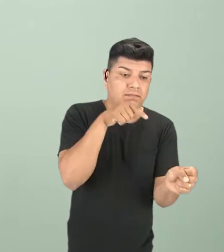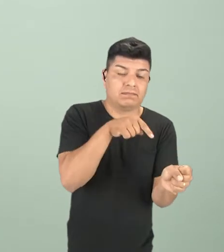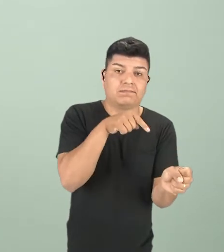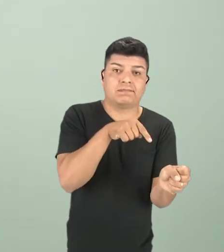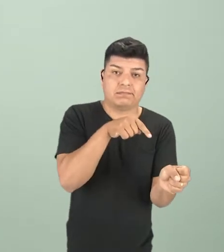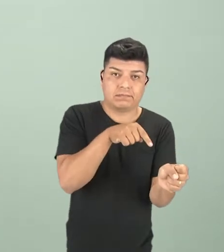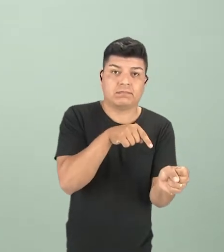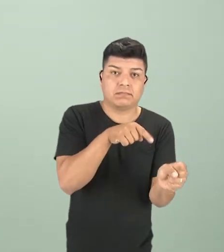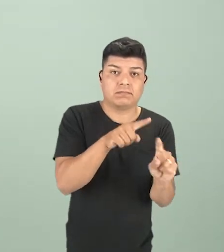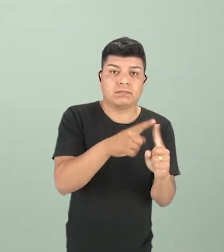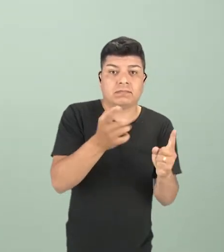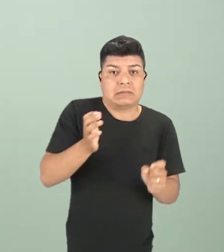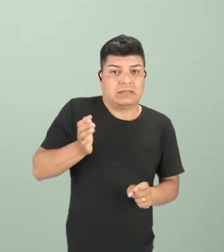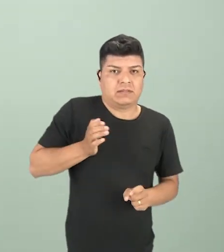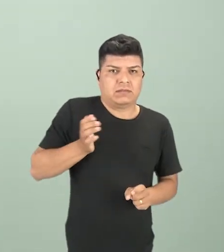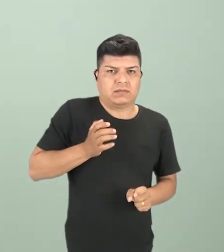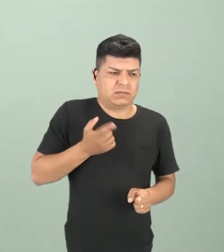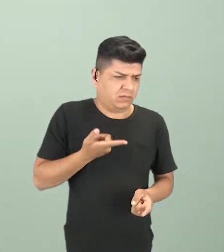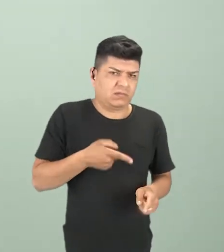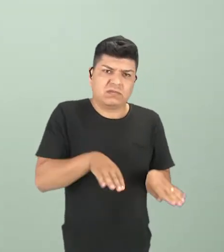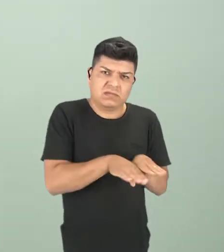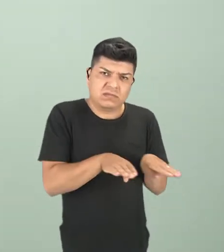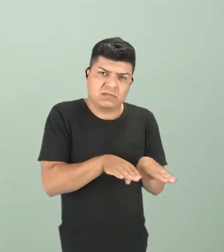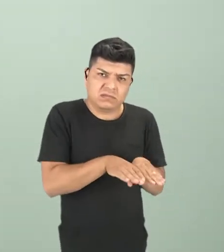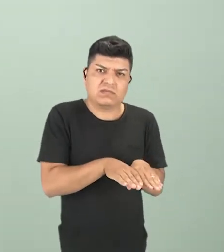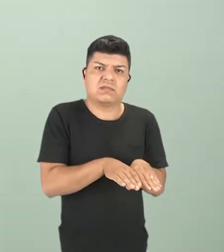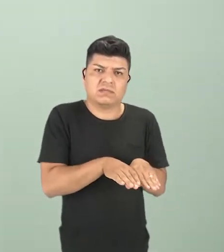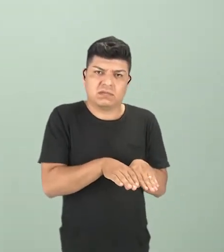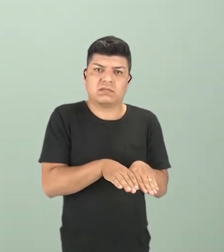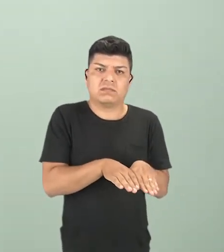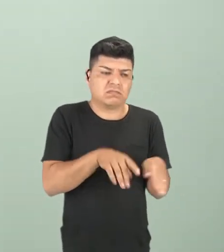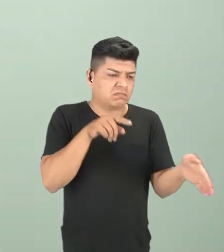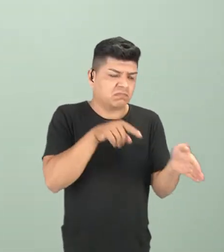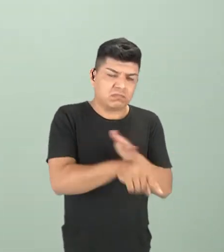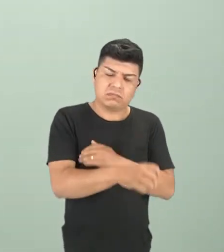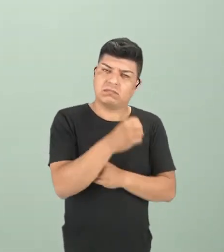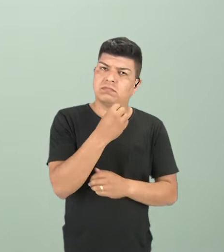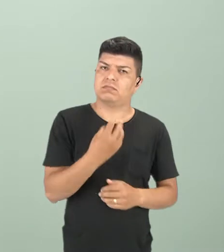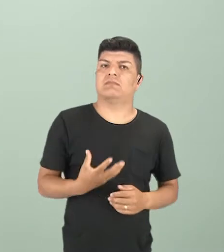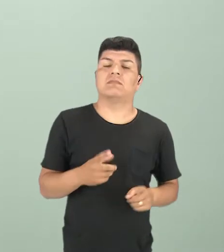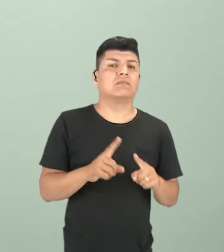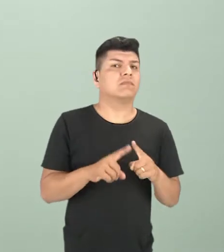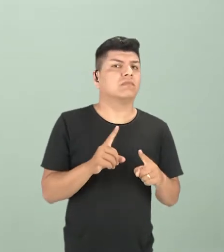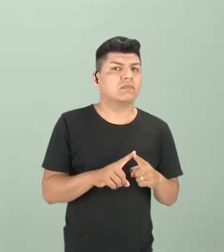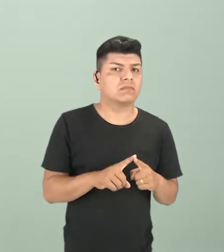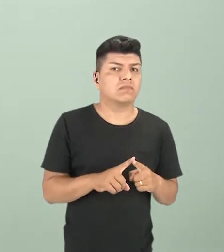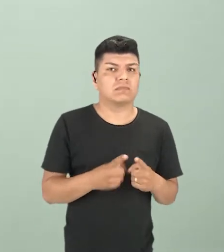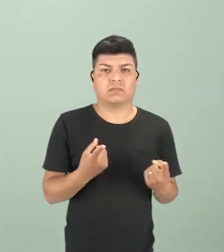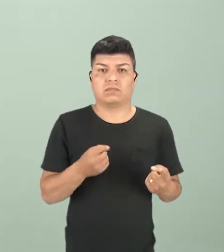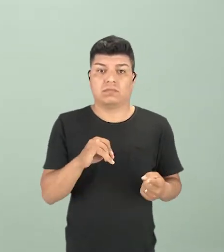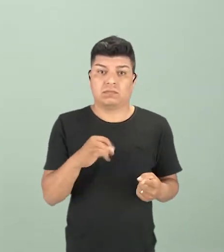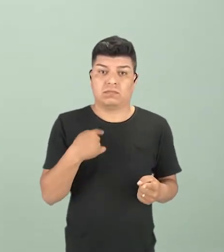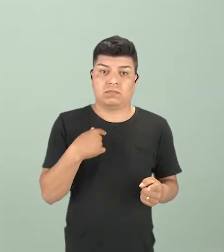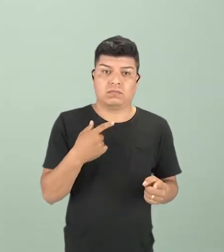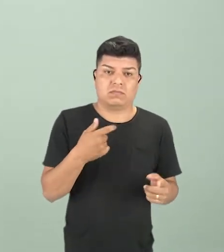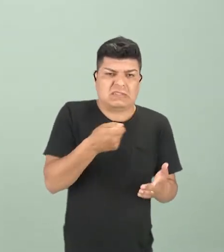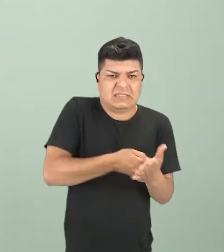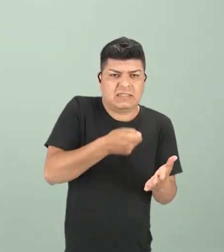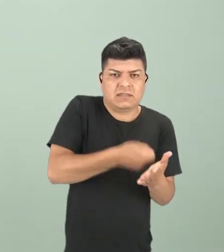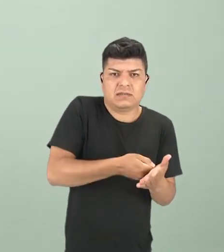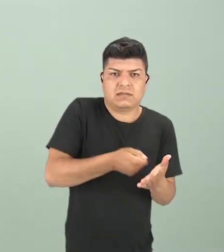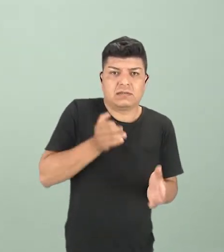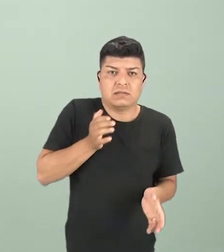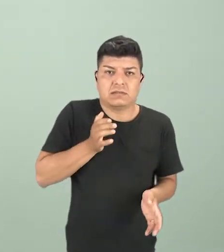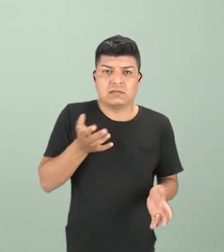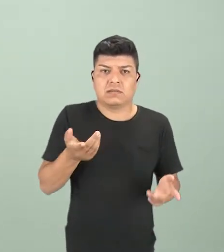lógico, né? Mas a elite sendo explorada, professor? Sim, essa pergunta é bem interessante. Por quê? Se a elite está sendo explorada, ela vai de